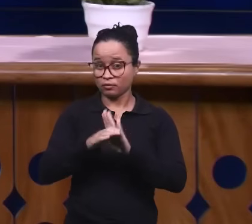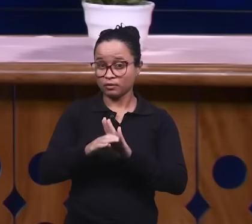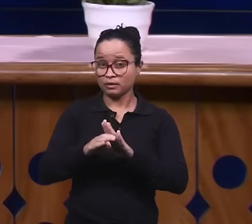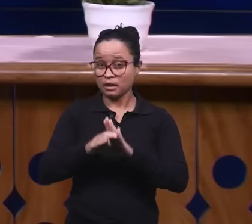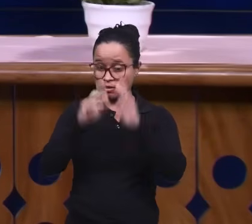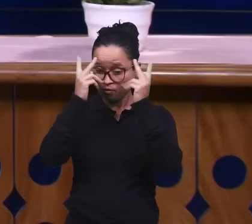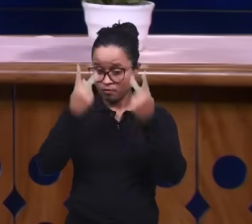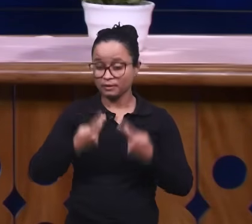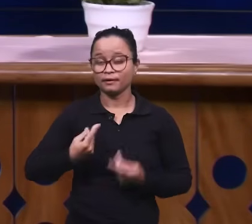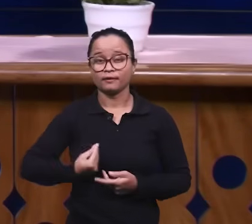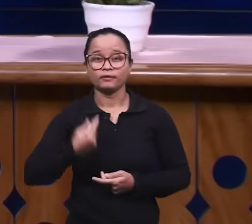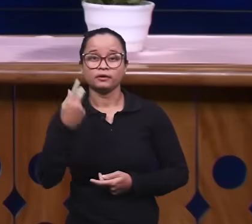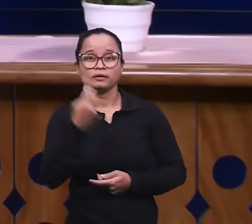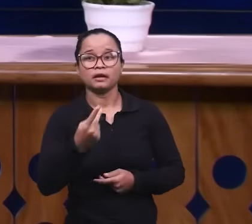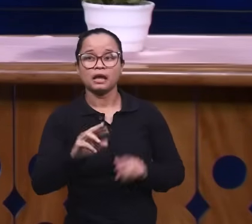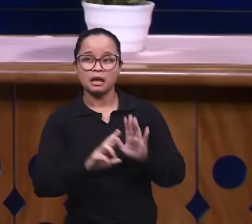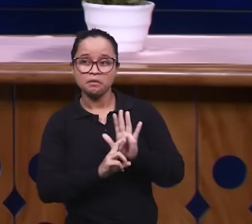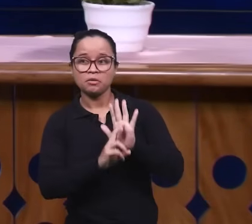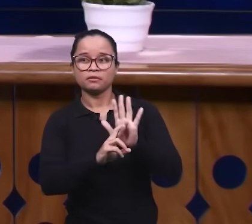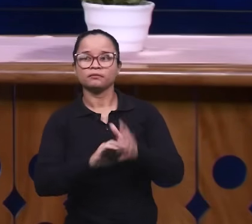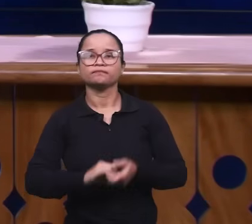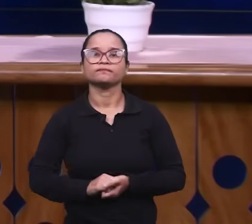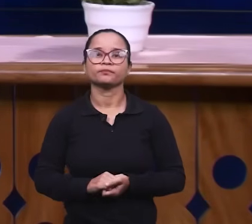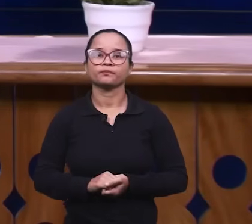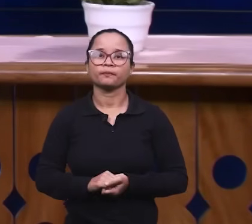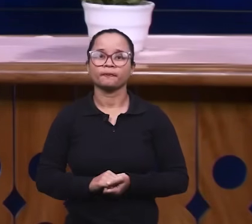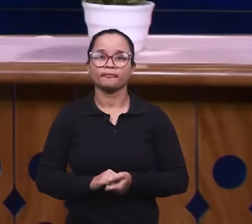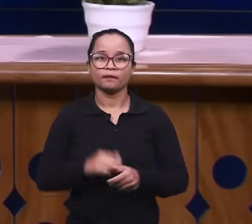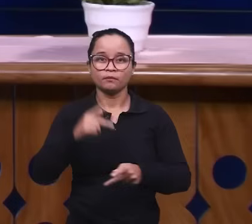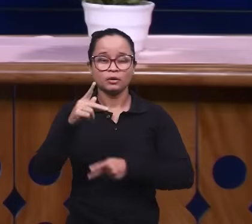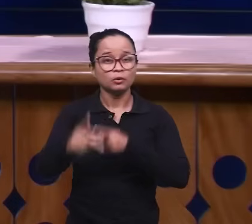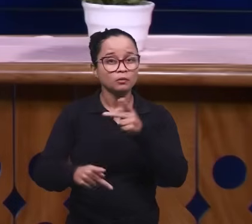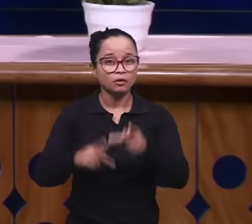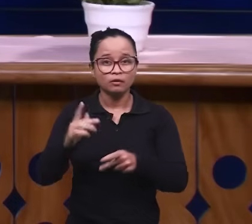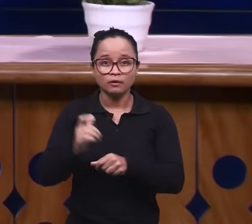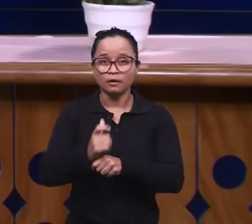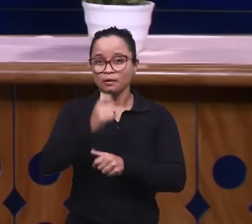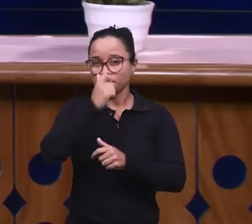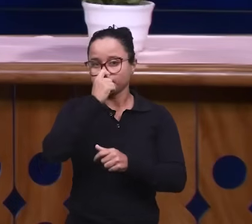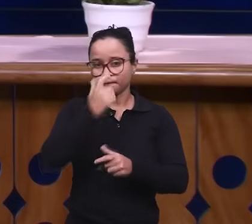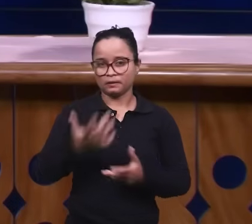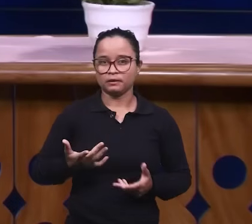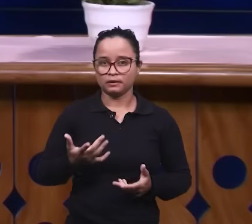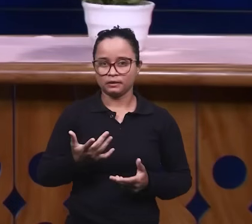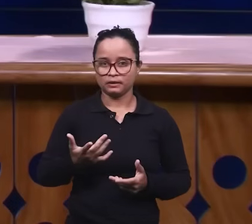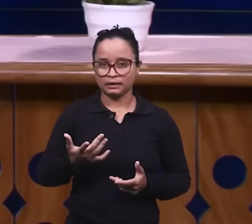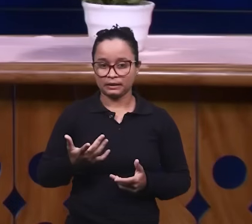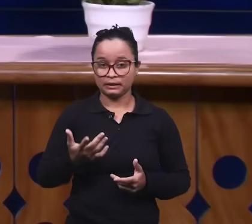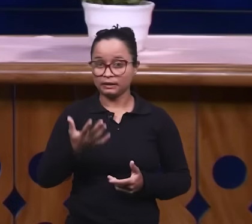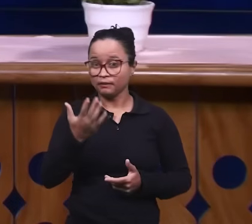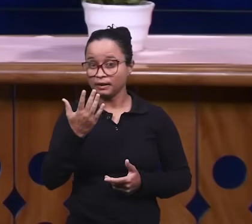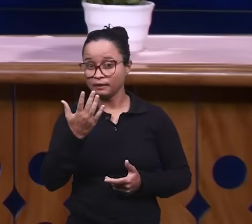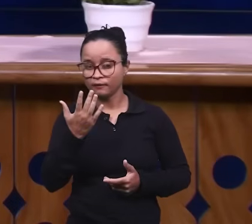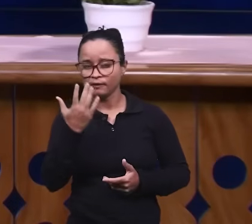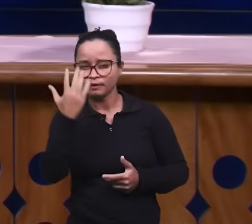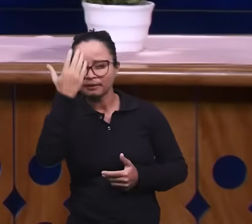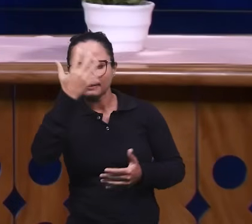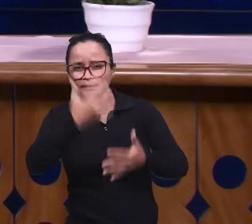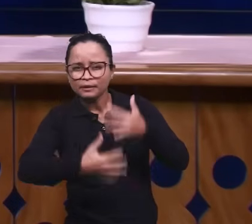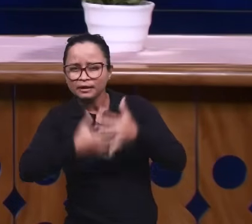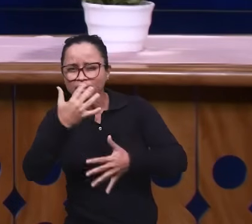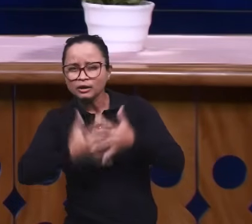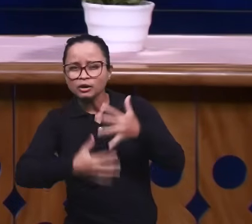que ele levava, era representada pela multidão que estava na frente dele, e ele não